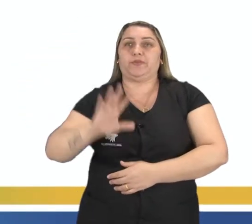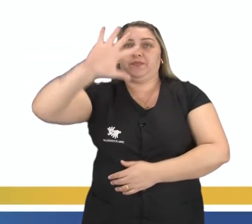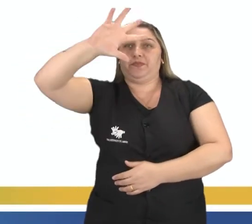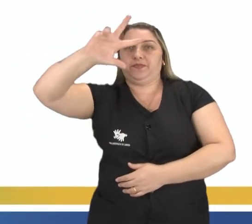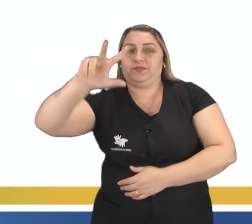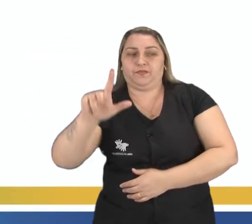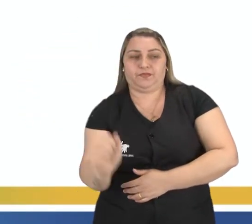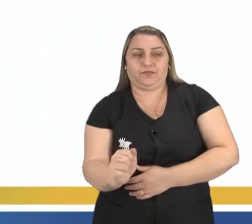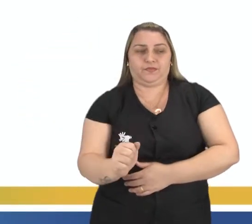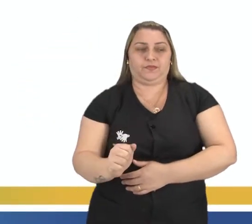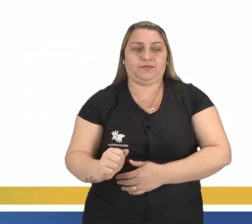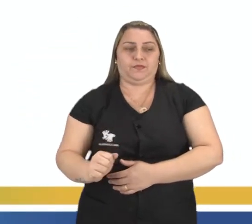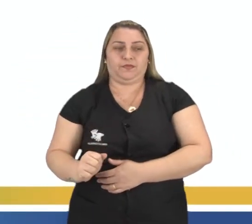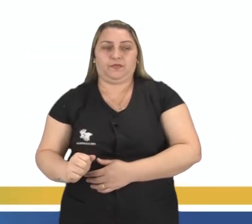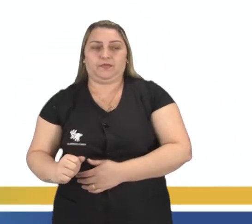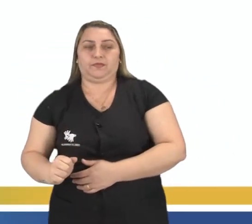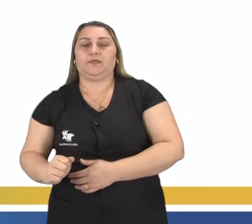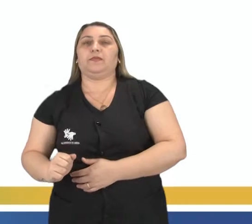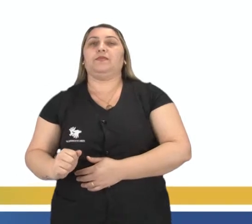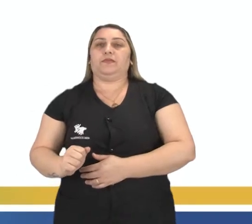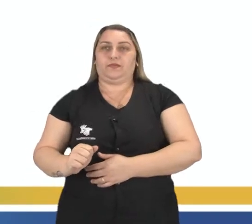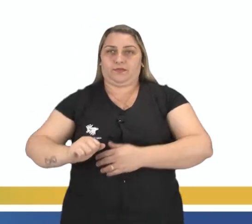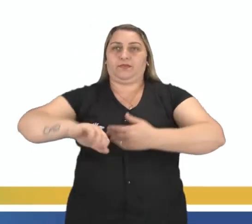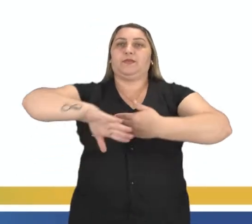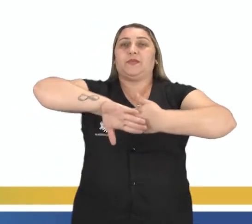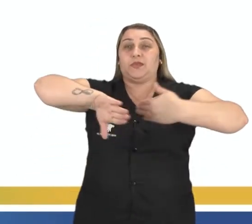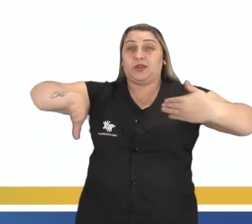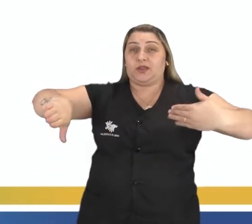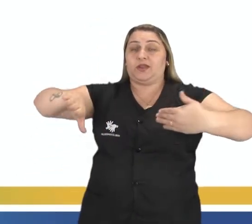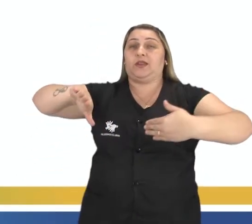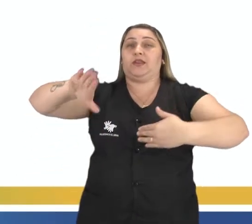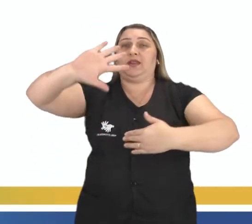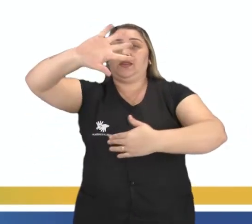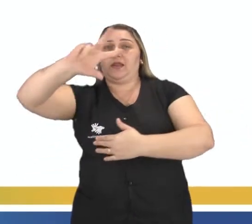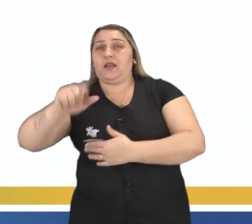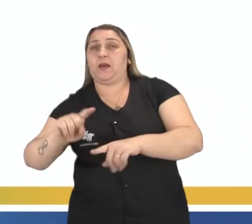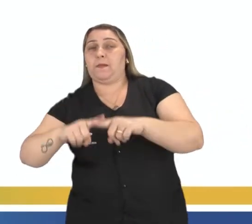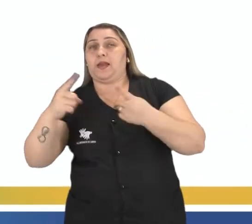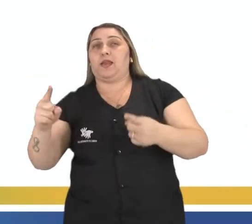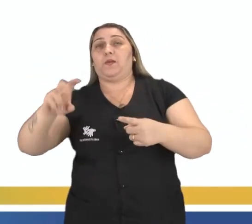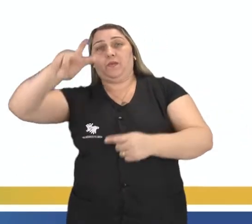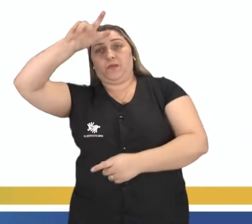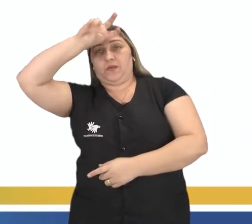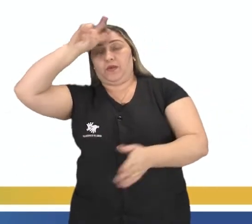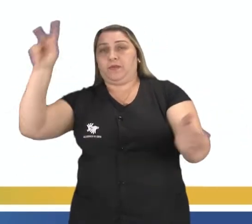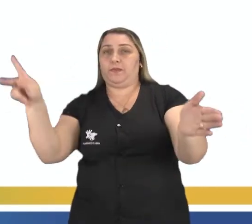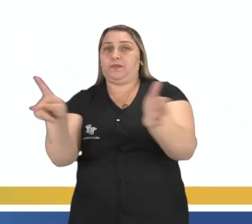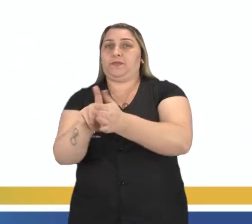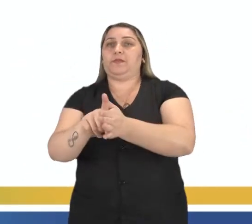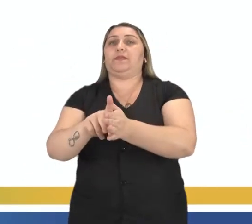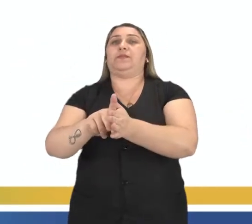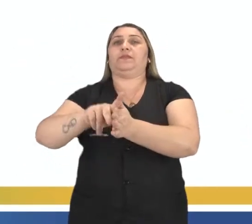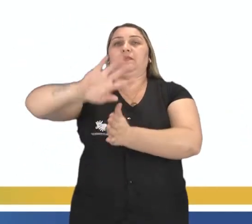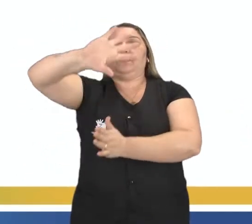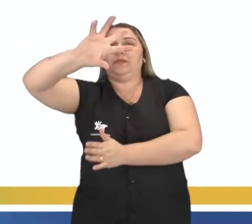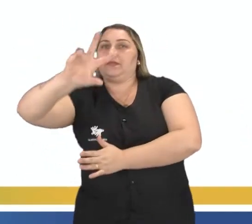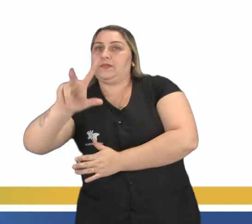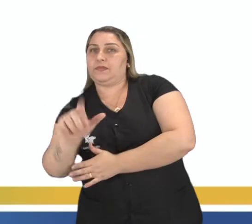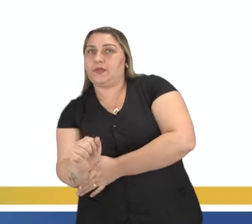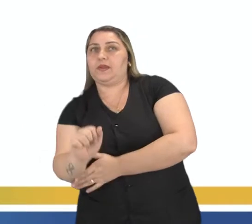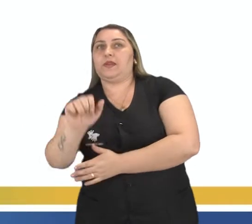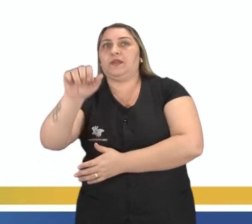né? A gente fala o Egito como se fosse assim, uma coisa distante da África, mas não. O Egito faz parte da África, dessa